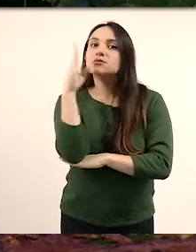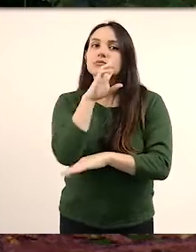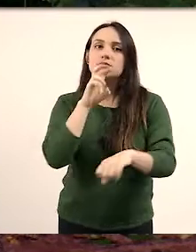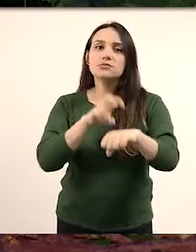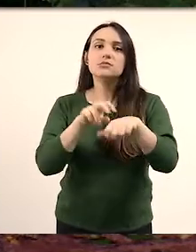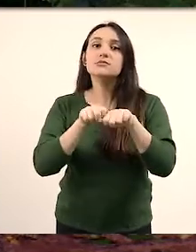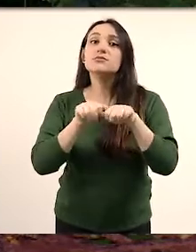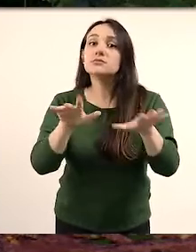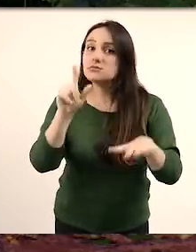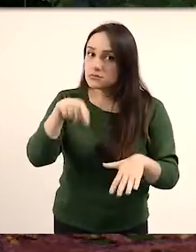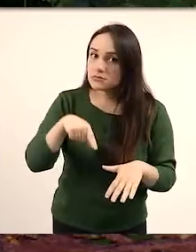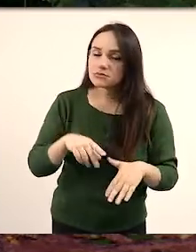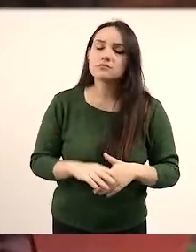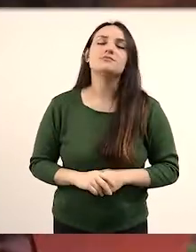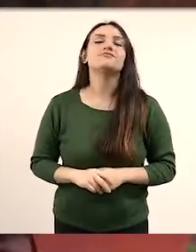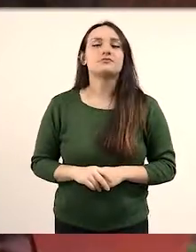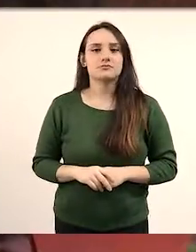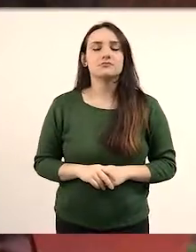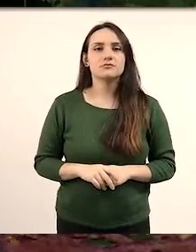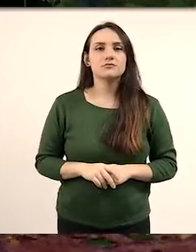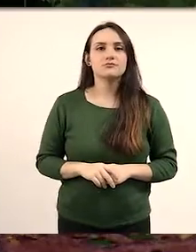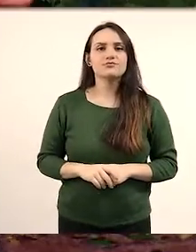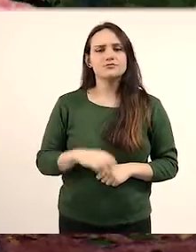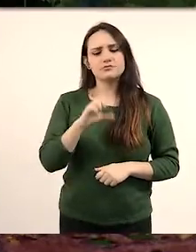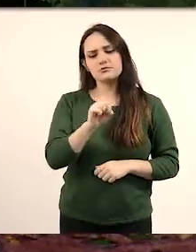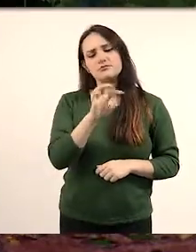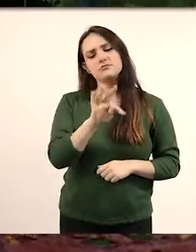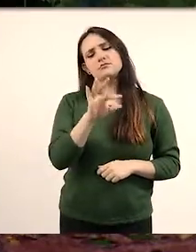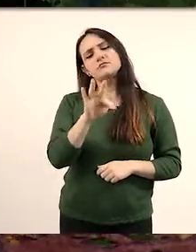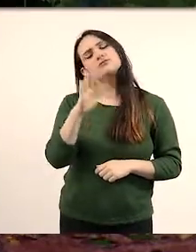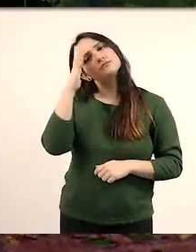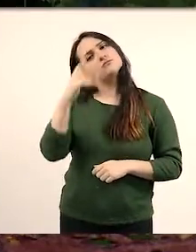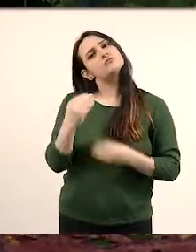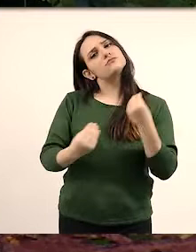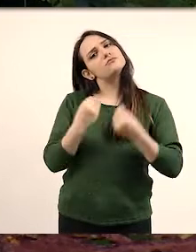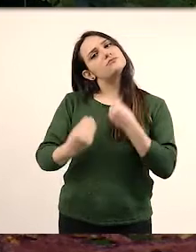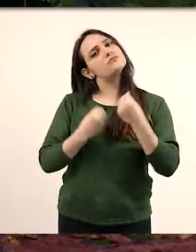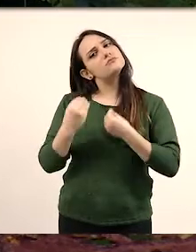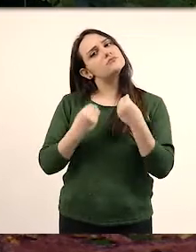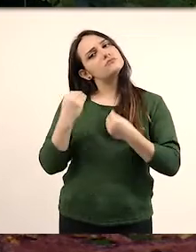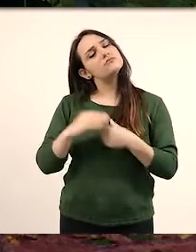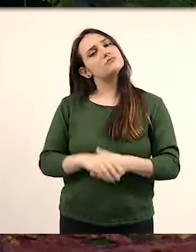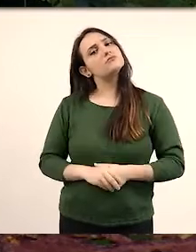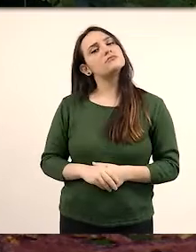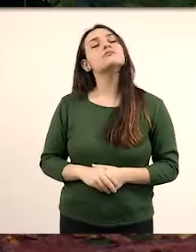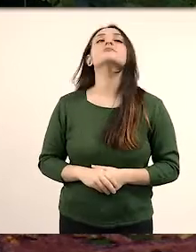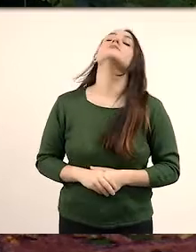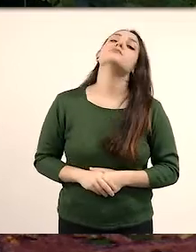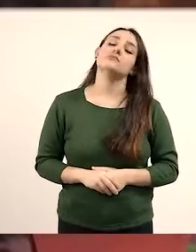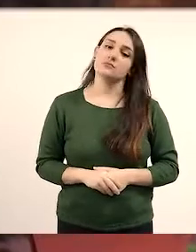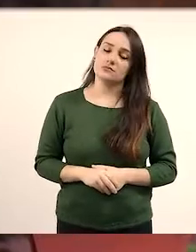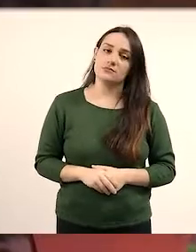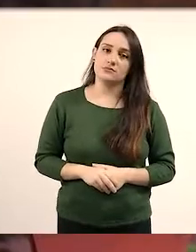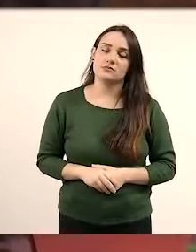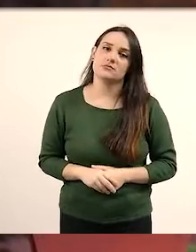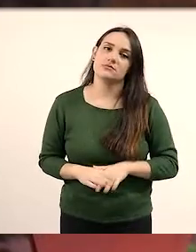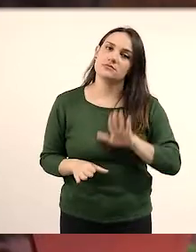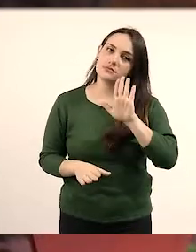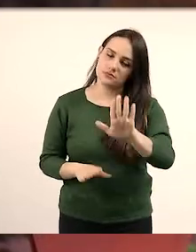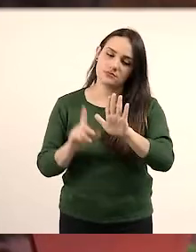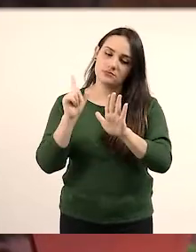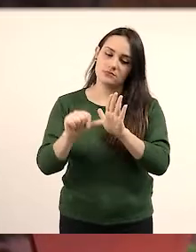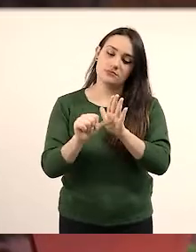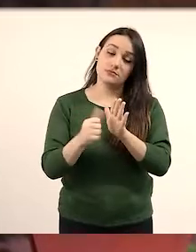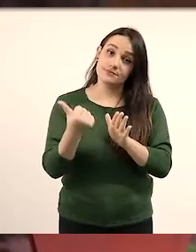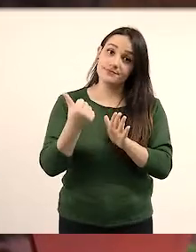da emergência da pandemia, né? Exatamente. O STF decidiu como isso? Como que está essa ADI hoje? Primeiramente,